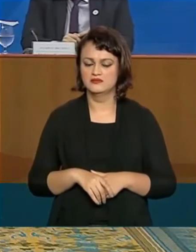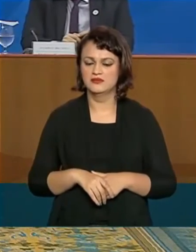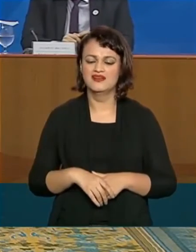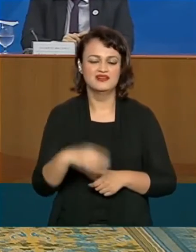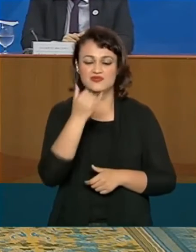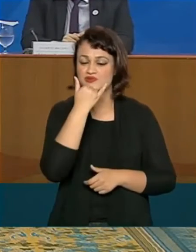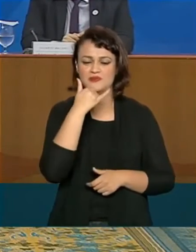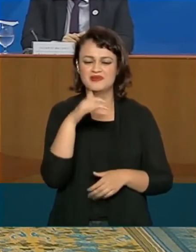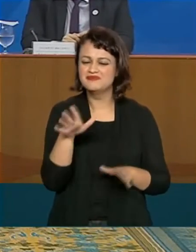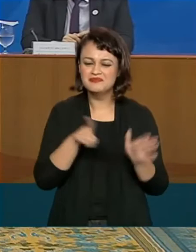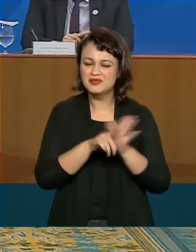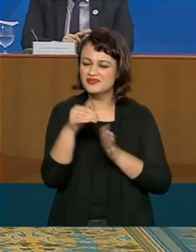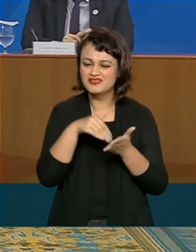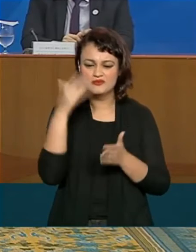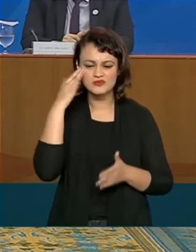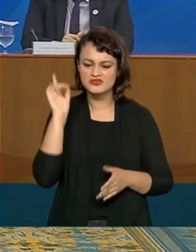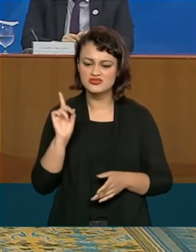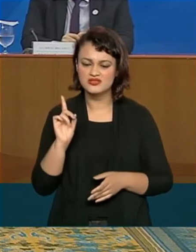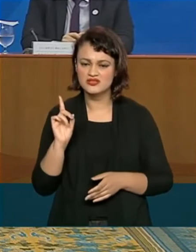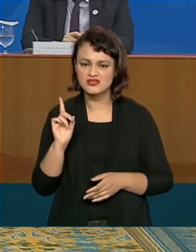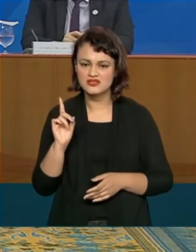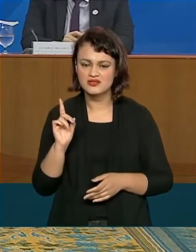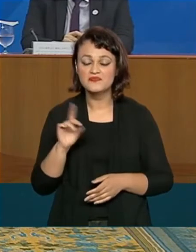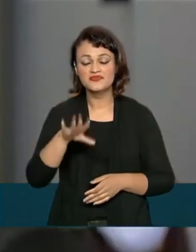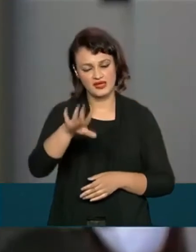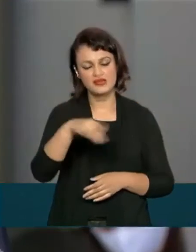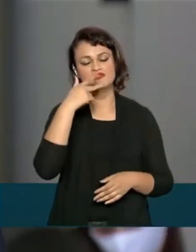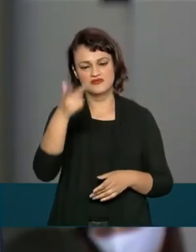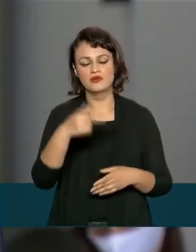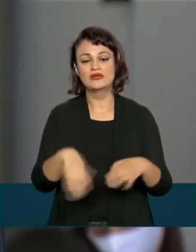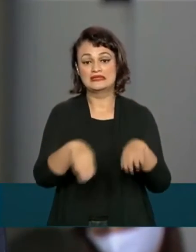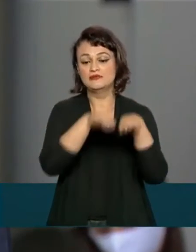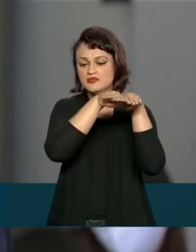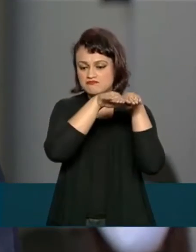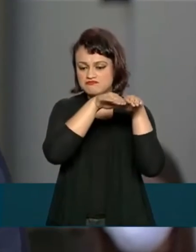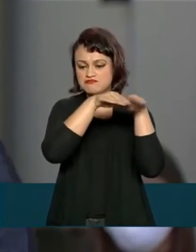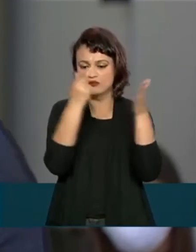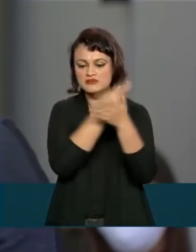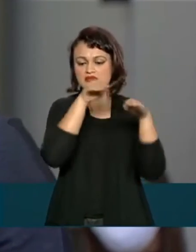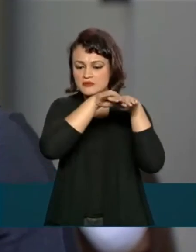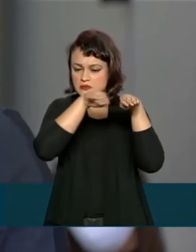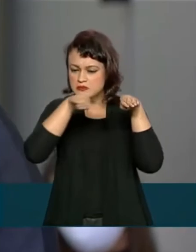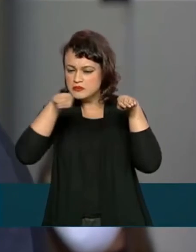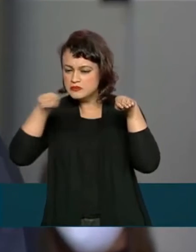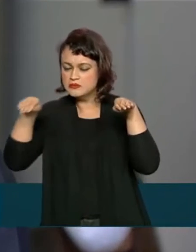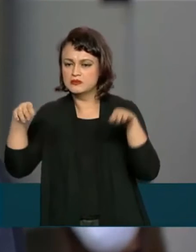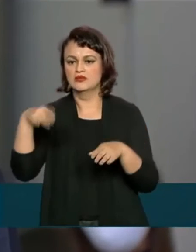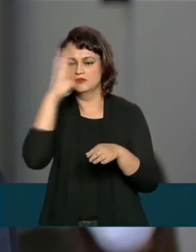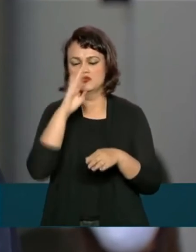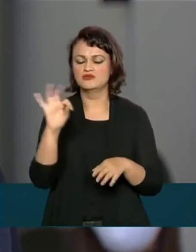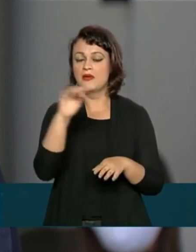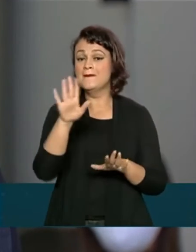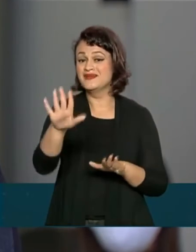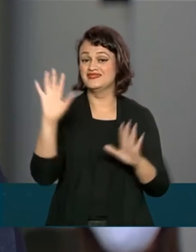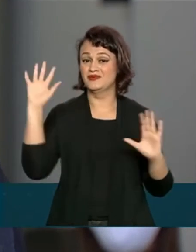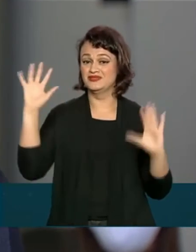Desculpa, eu não entendi o finalzinho da pergunta. Tá, o senhor falou de uma tendência de estabilização dos casos Sim. em todo o país. Aí eu pergunto, se mesmo